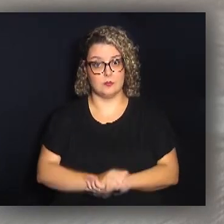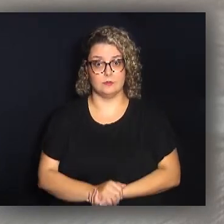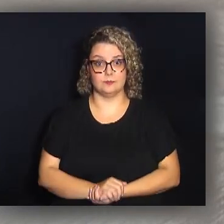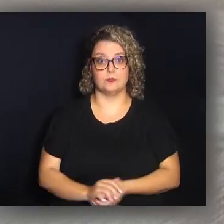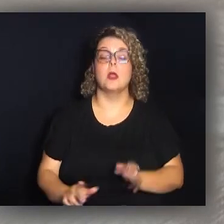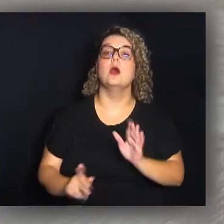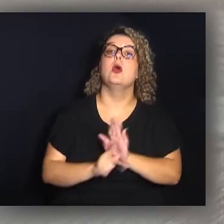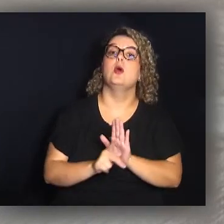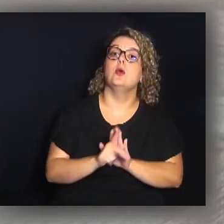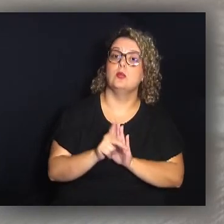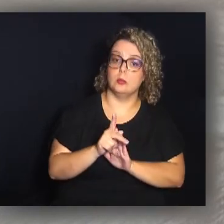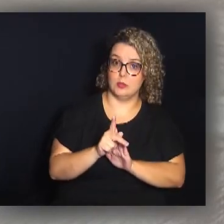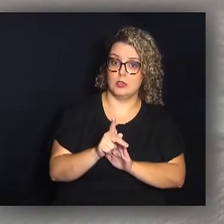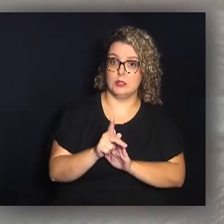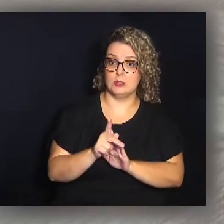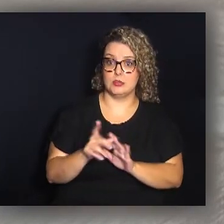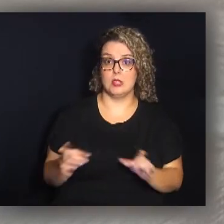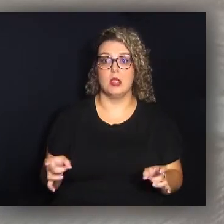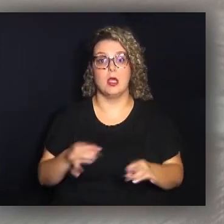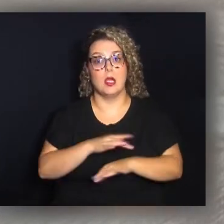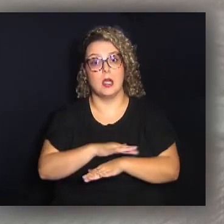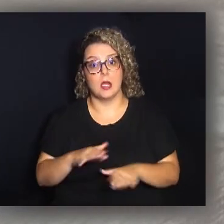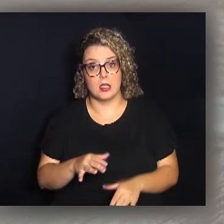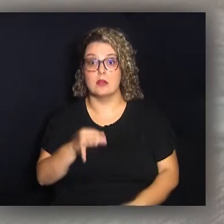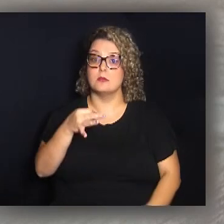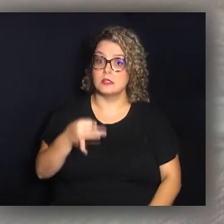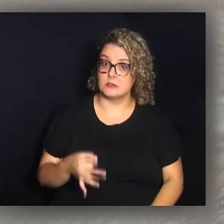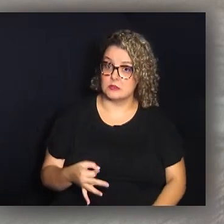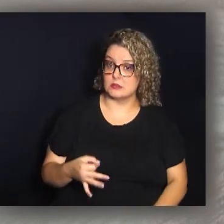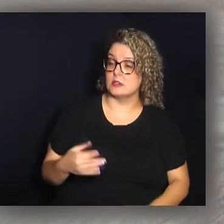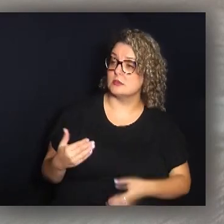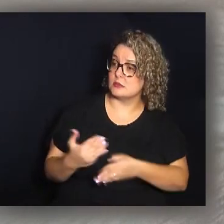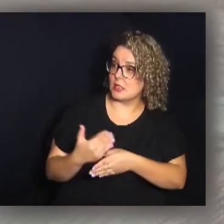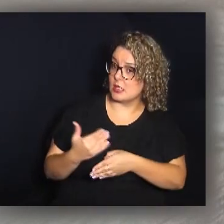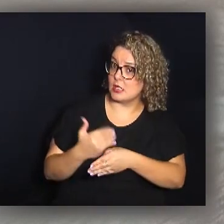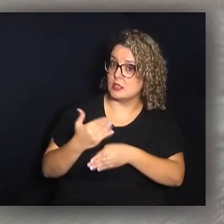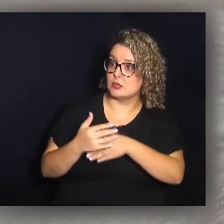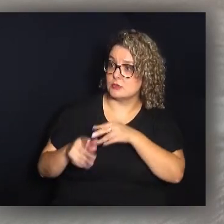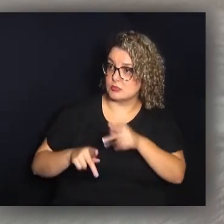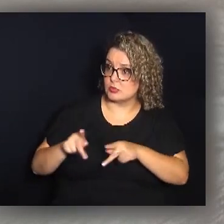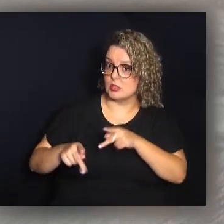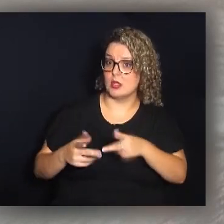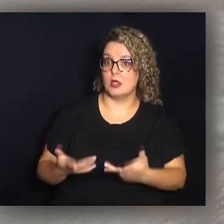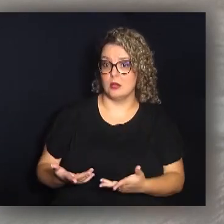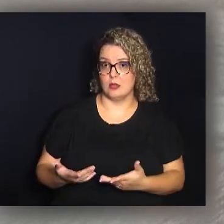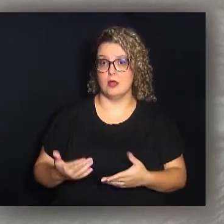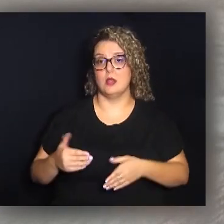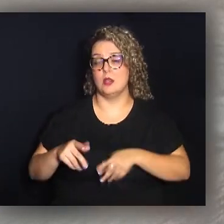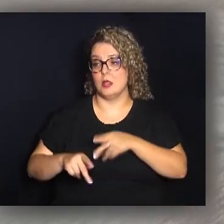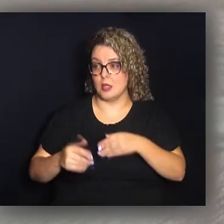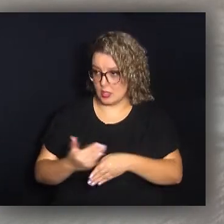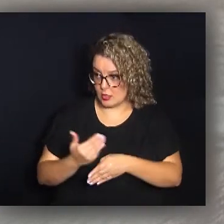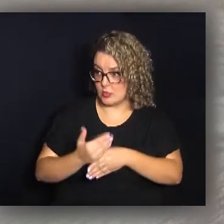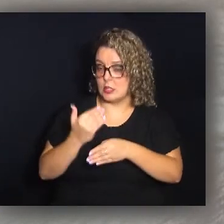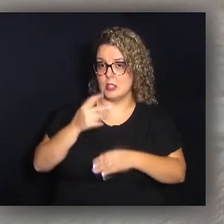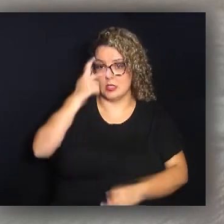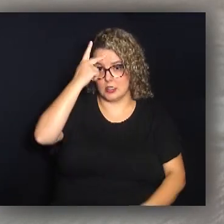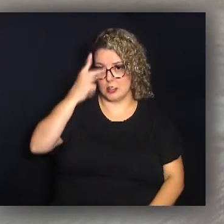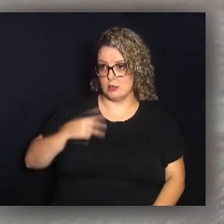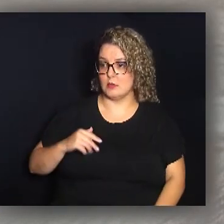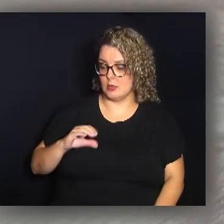a importância das regularizações. Esse projeto, ele mira exatamente nas construções populares,